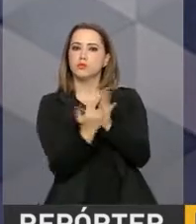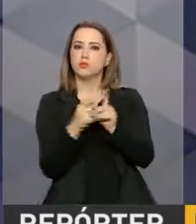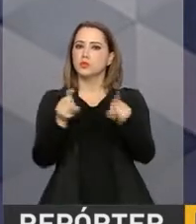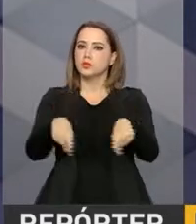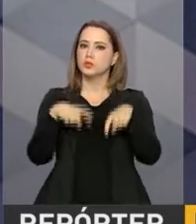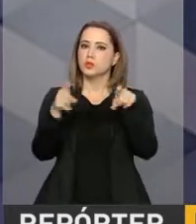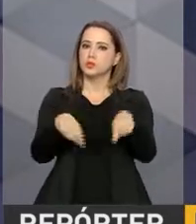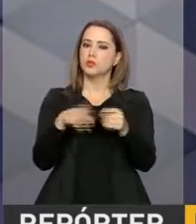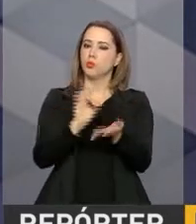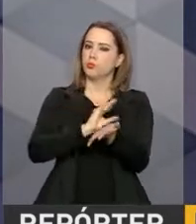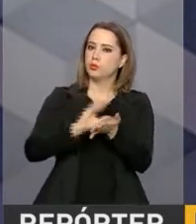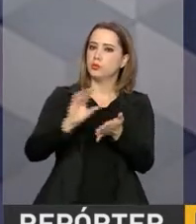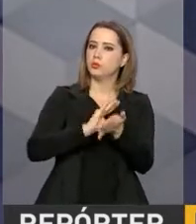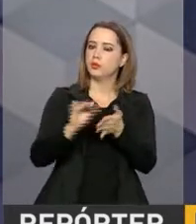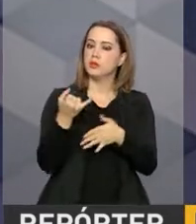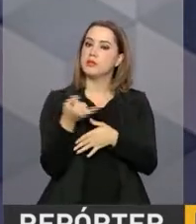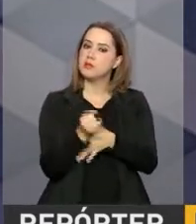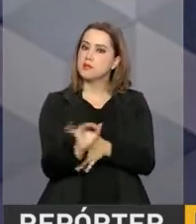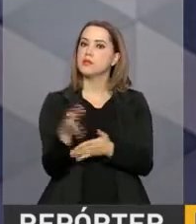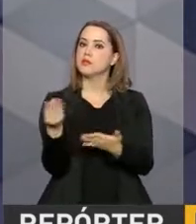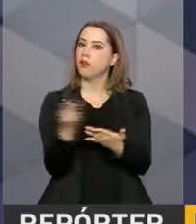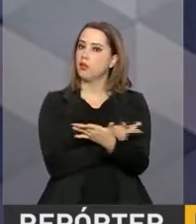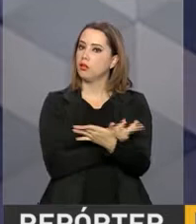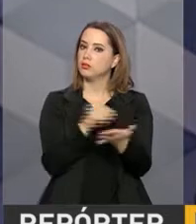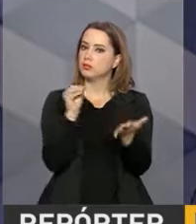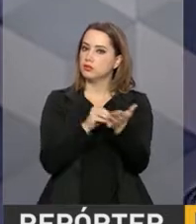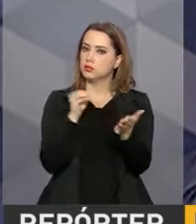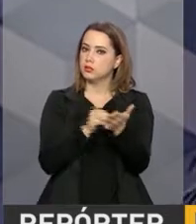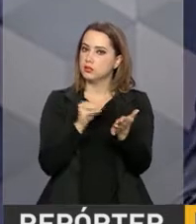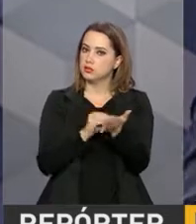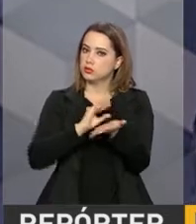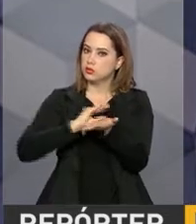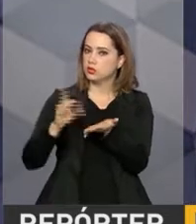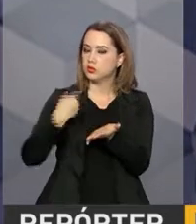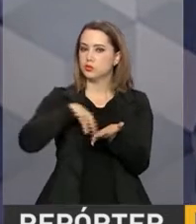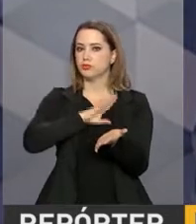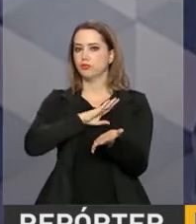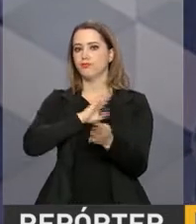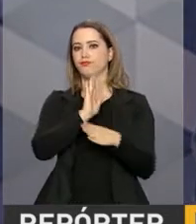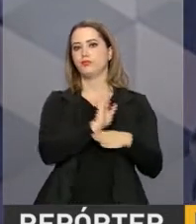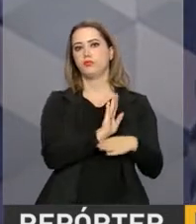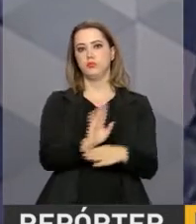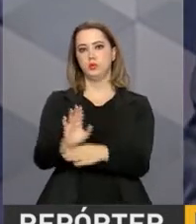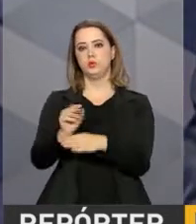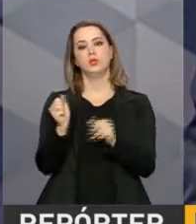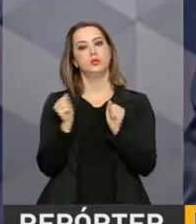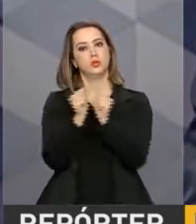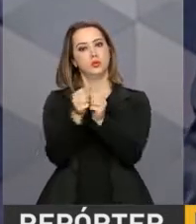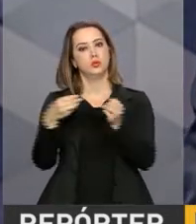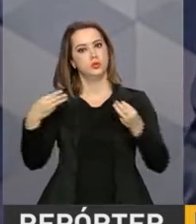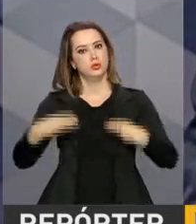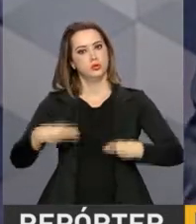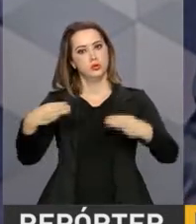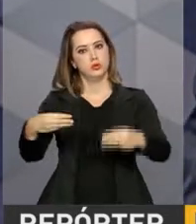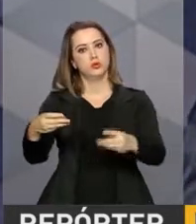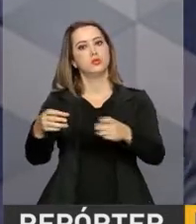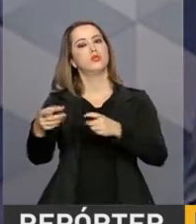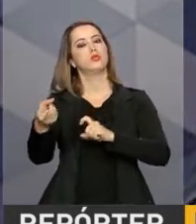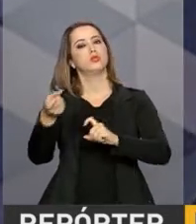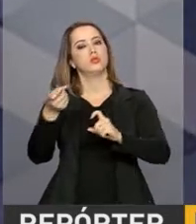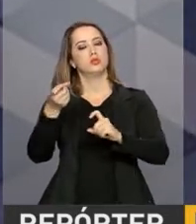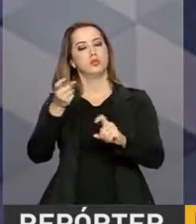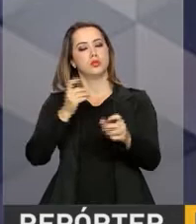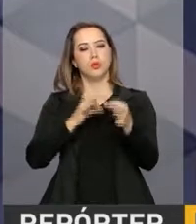recurso, conforme o ministro Blairo falou e se comprometeu, nós vamos atuar junto ao Ministério da Fazenda para que esses recursos, para